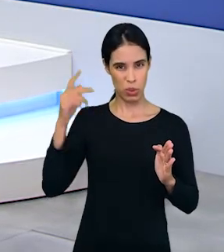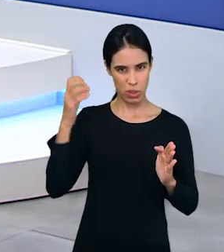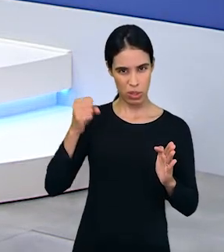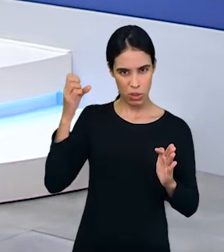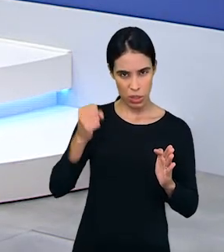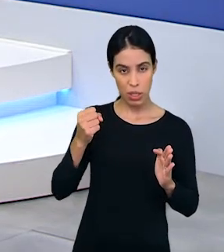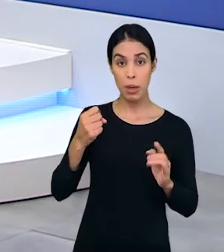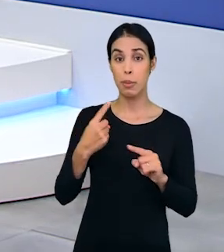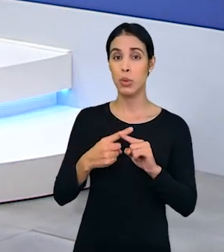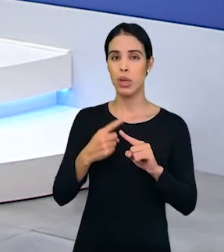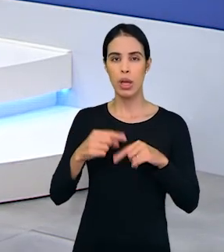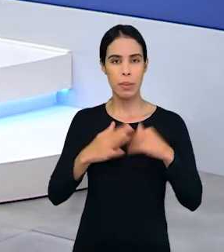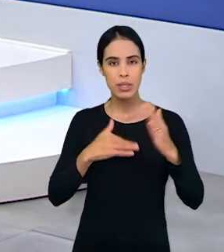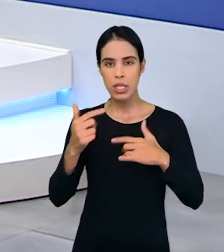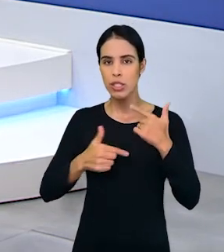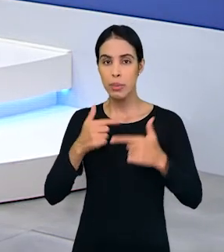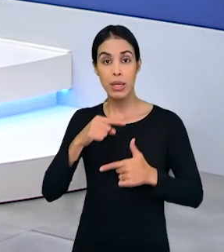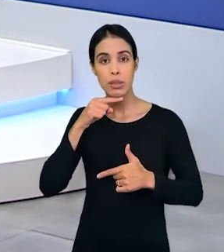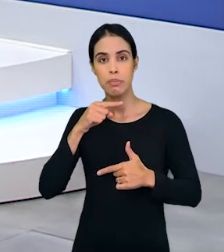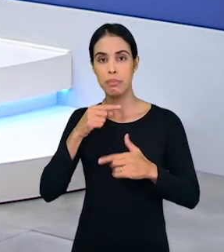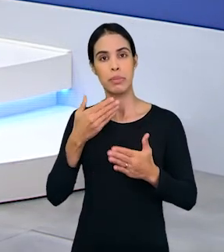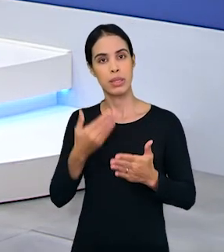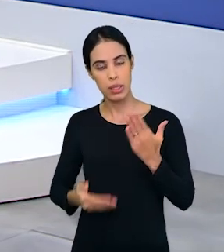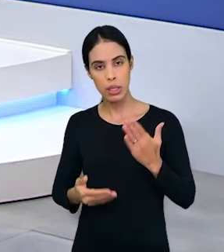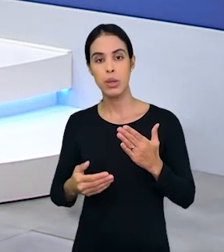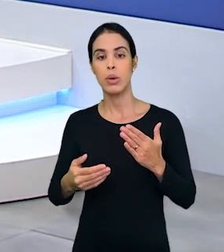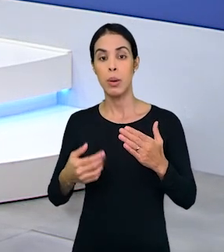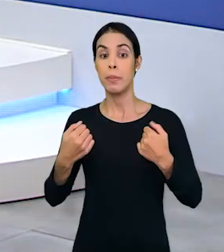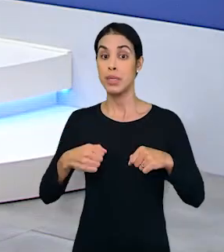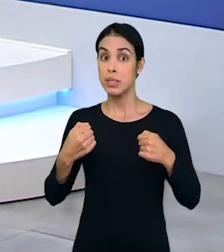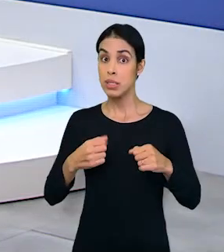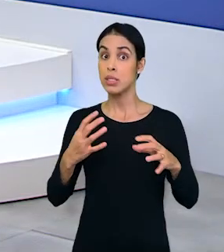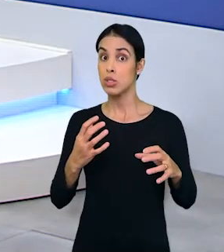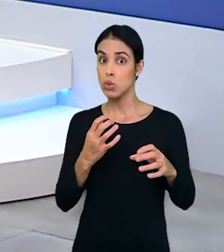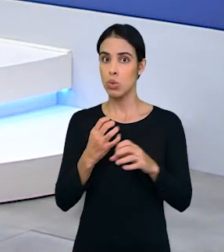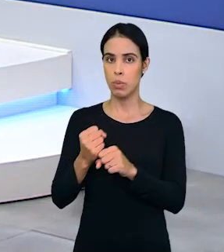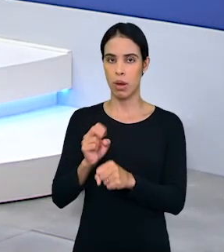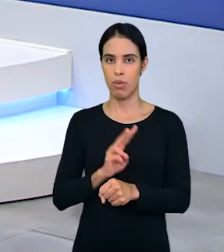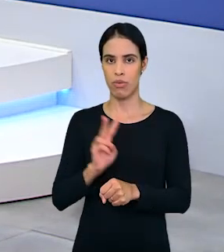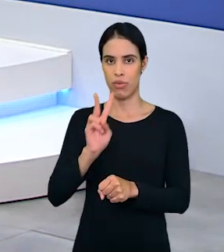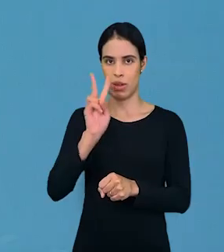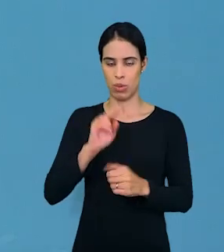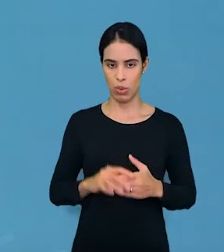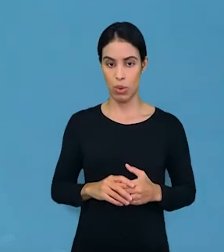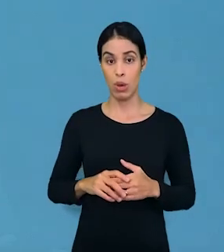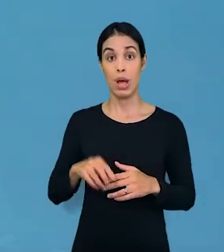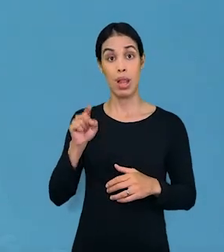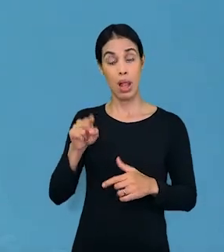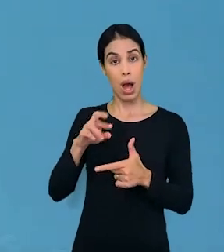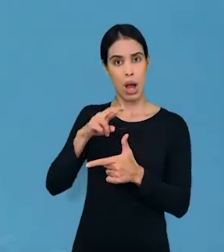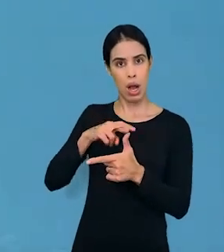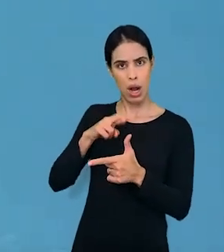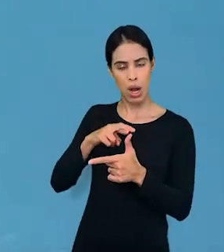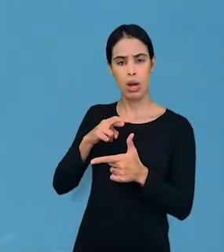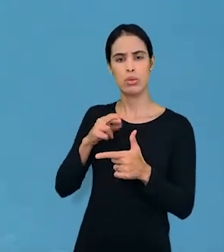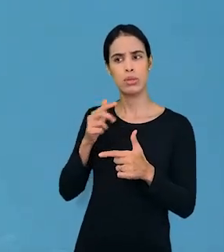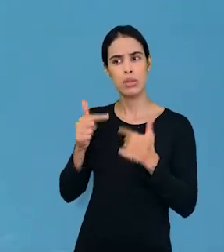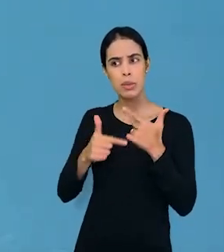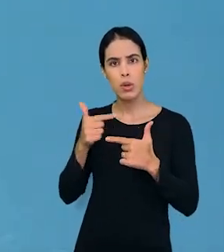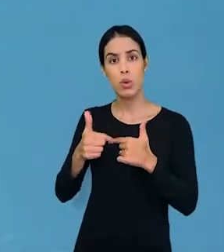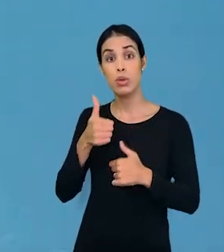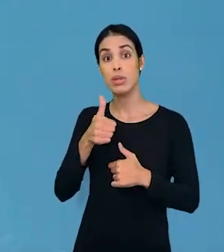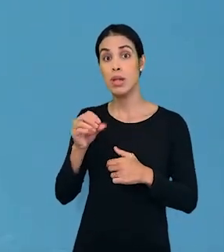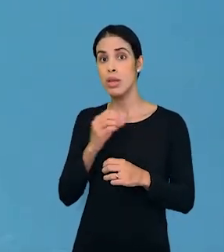por incapacidade permanente de um bancário deve ser contado para a incorporação de gratificação. A função foi recebida por ele